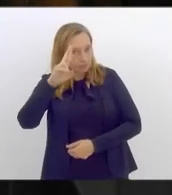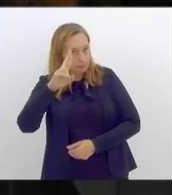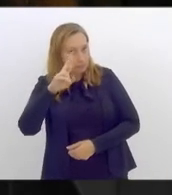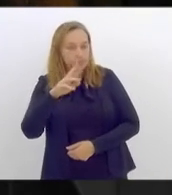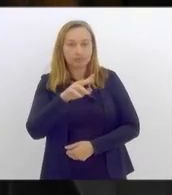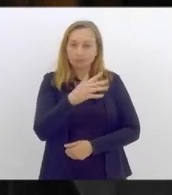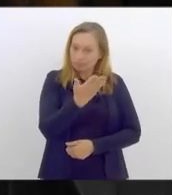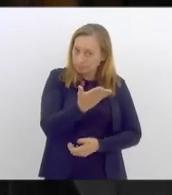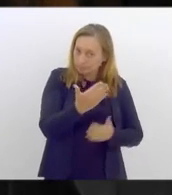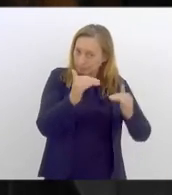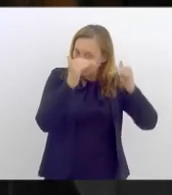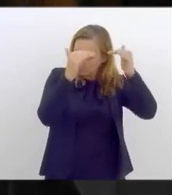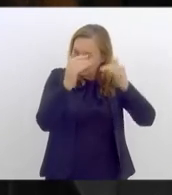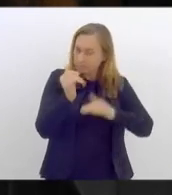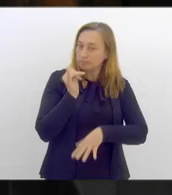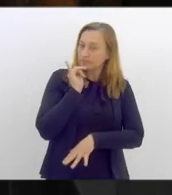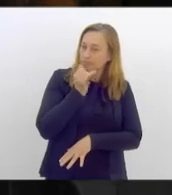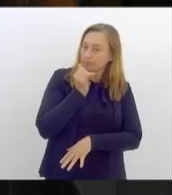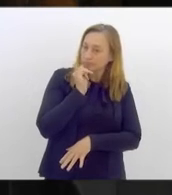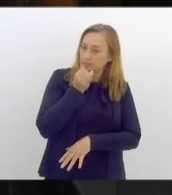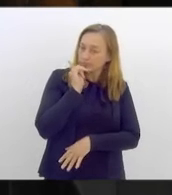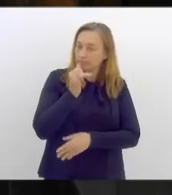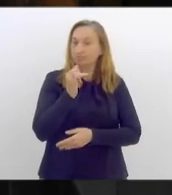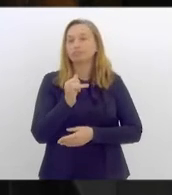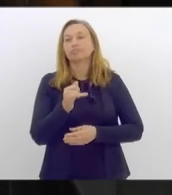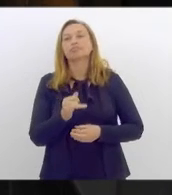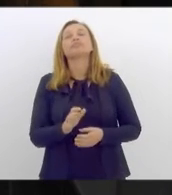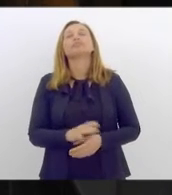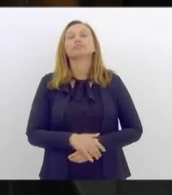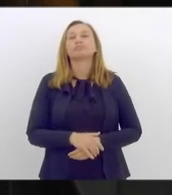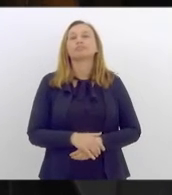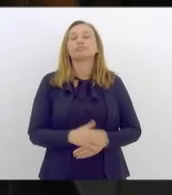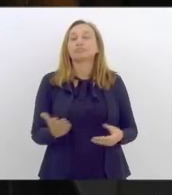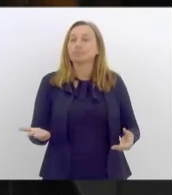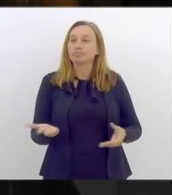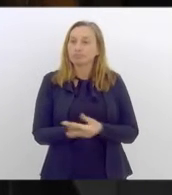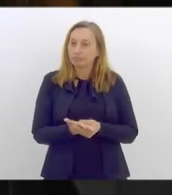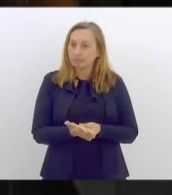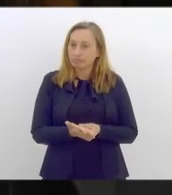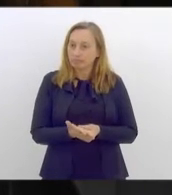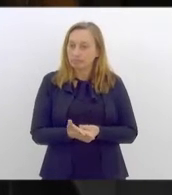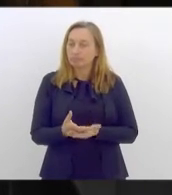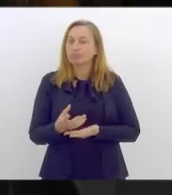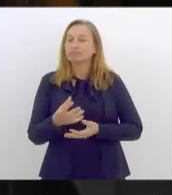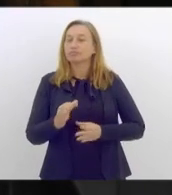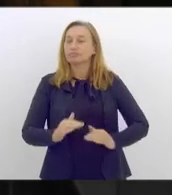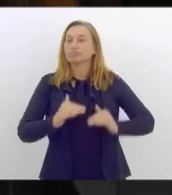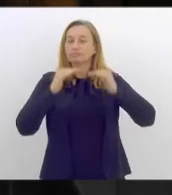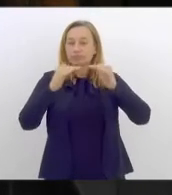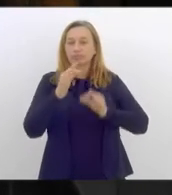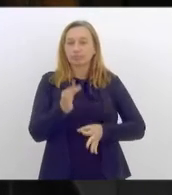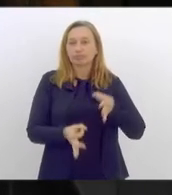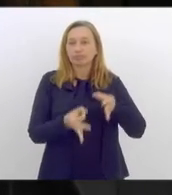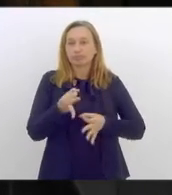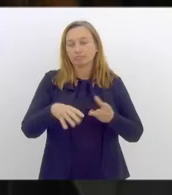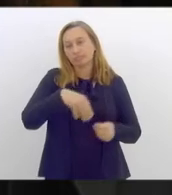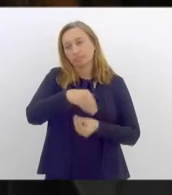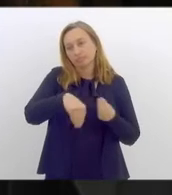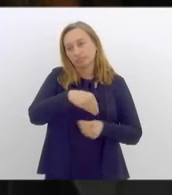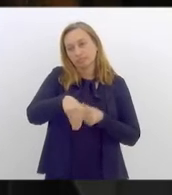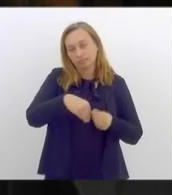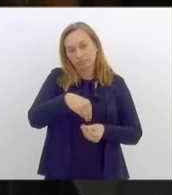relator do processo no tribunal especial misto esta mesma